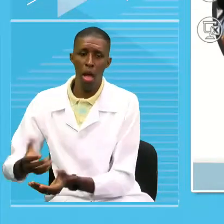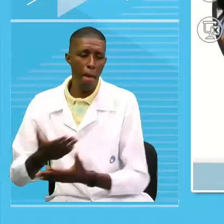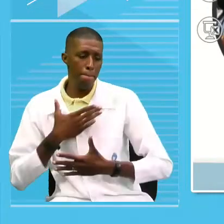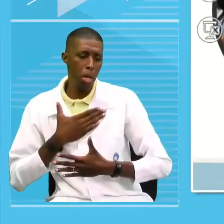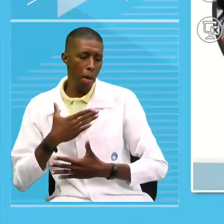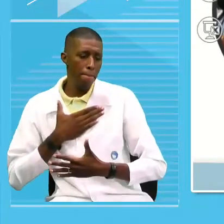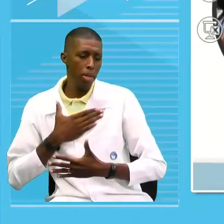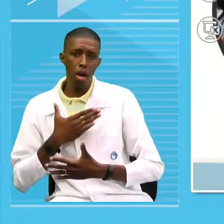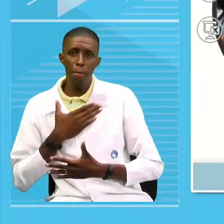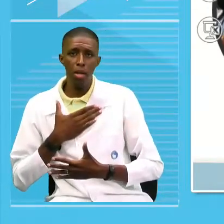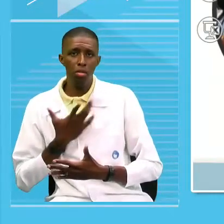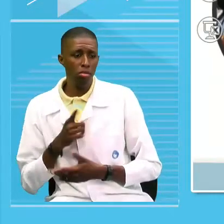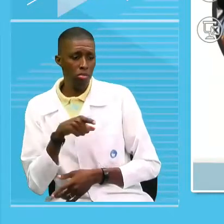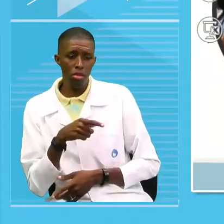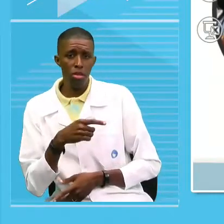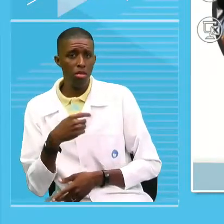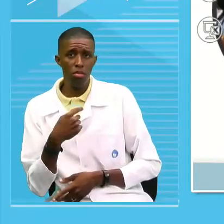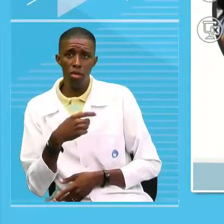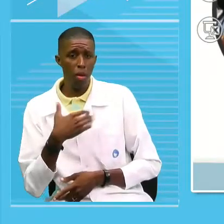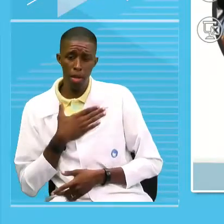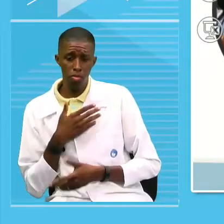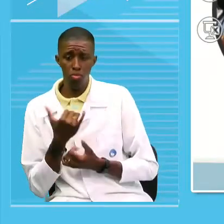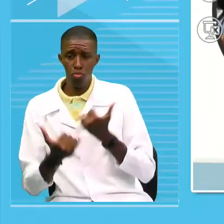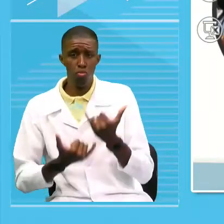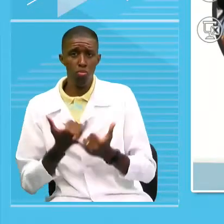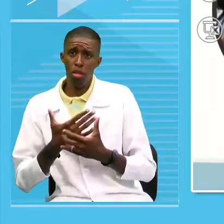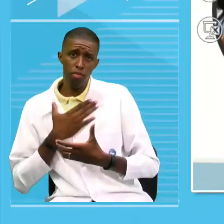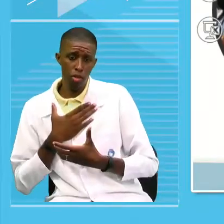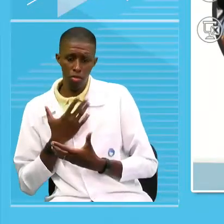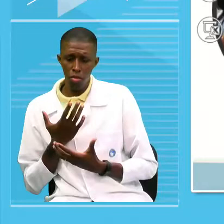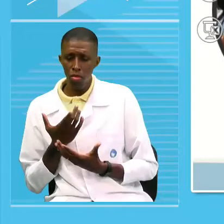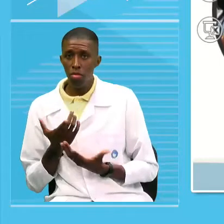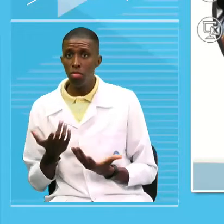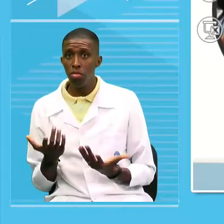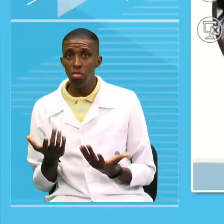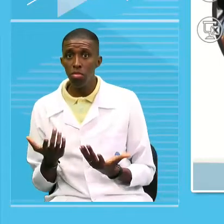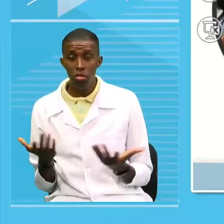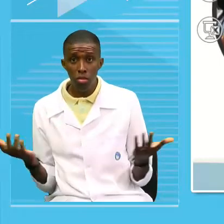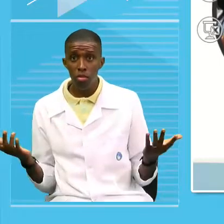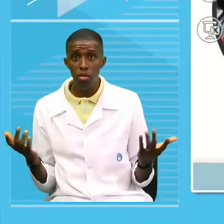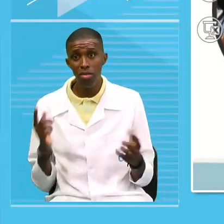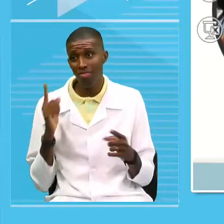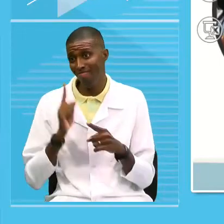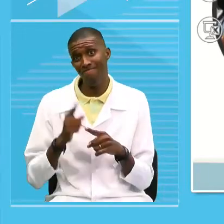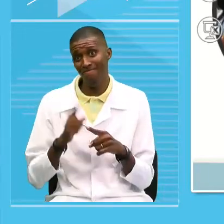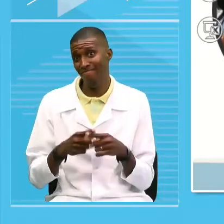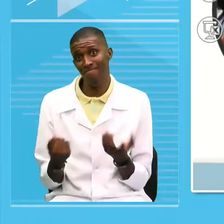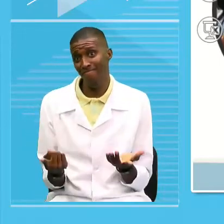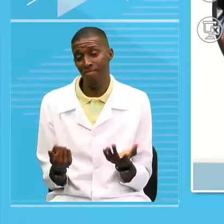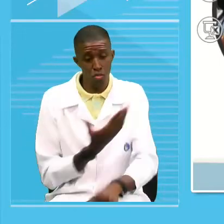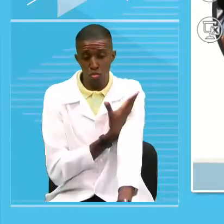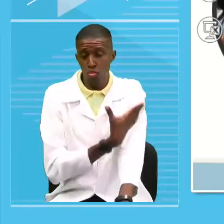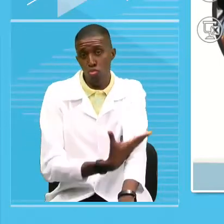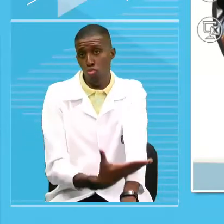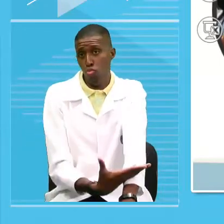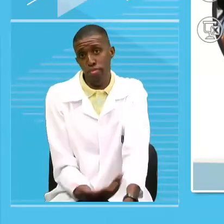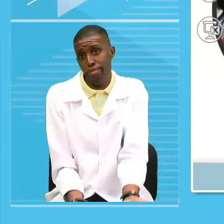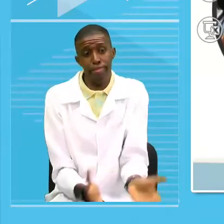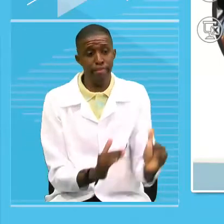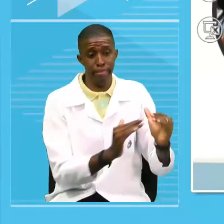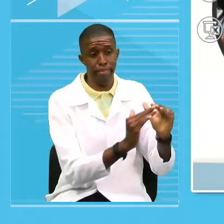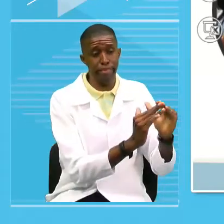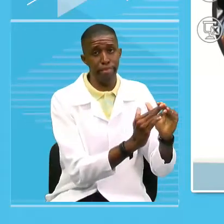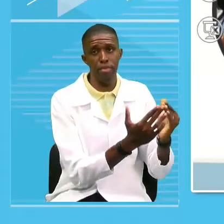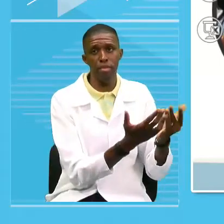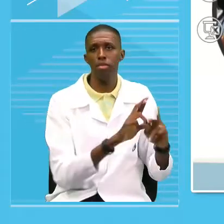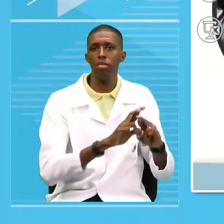é seguro para ela e aí quando ela chega na escola uma das primeiras coisas que a gente aprende ensina na escola é